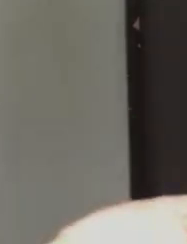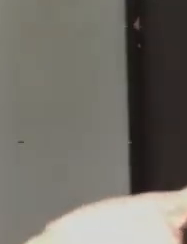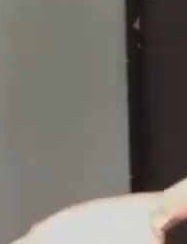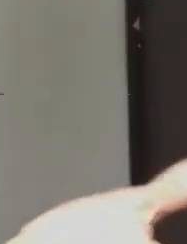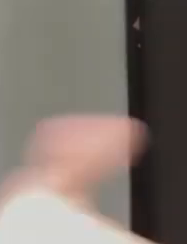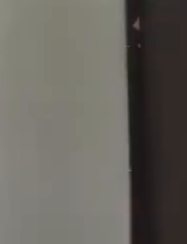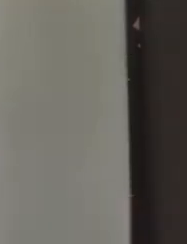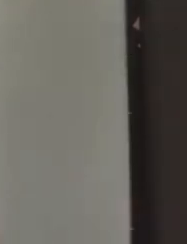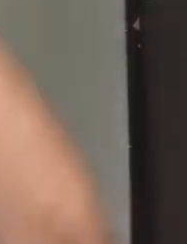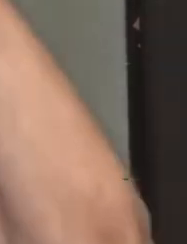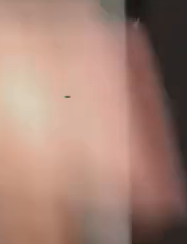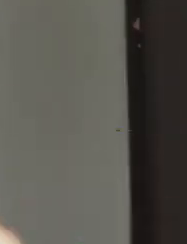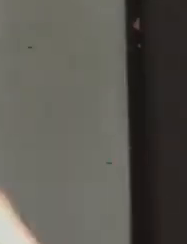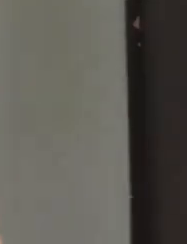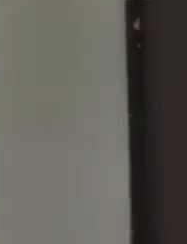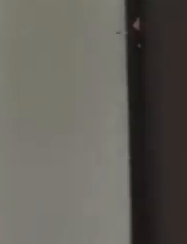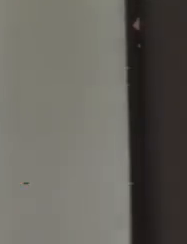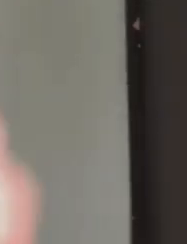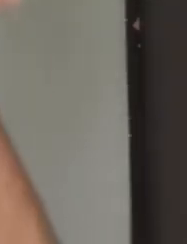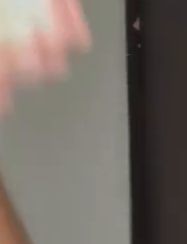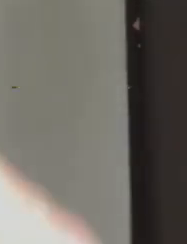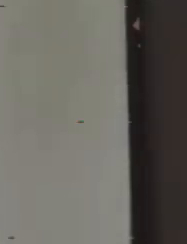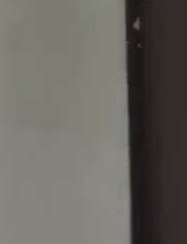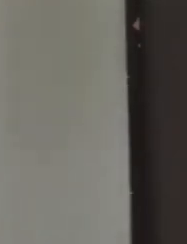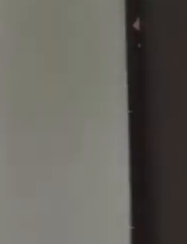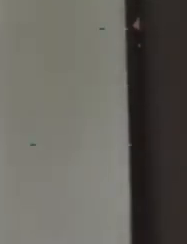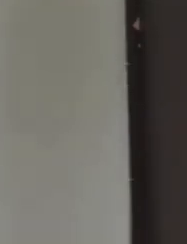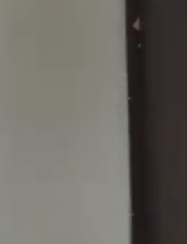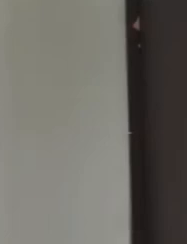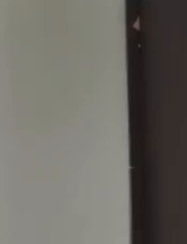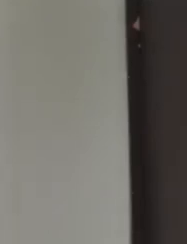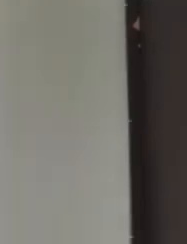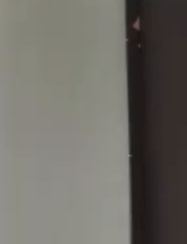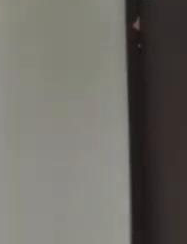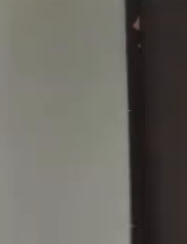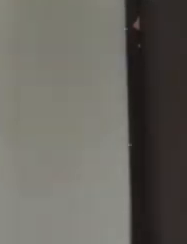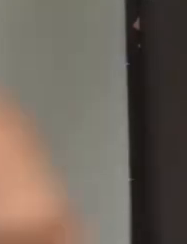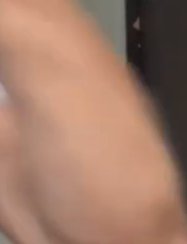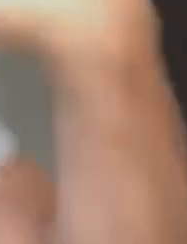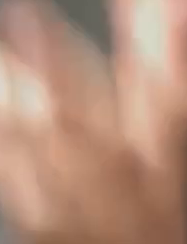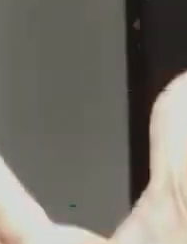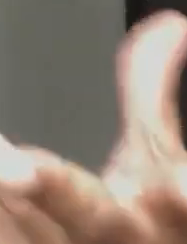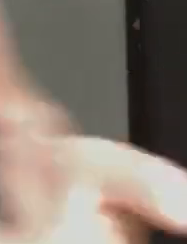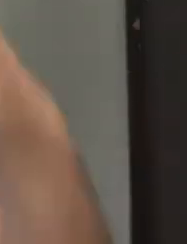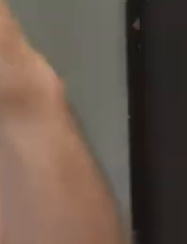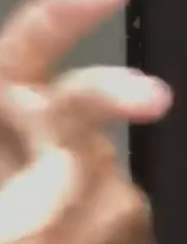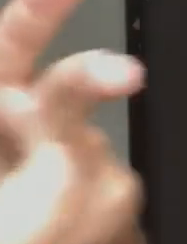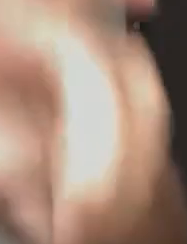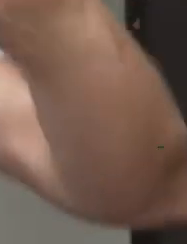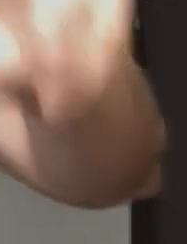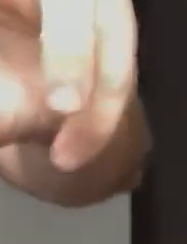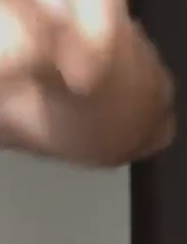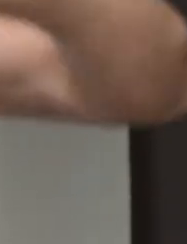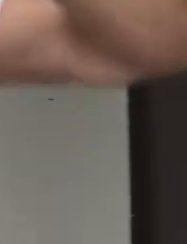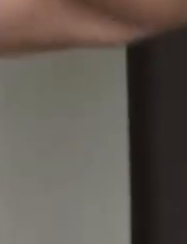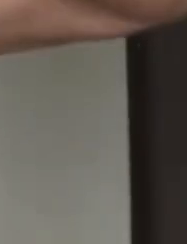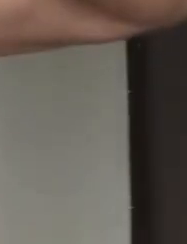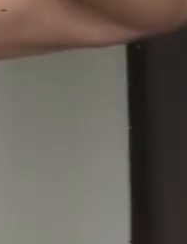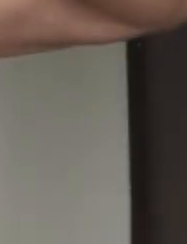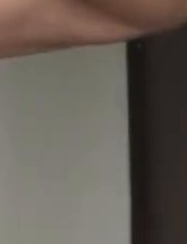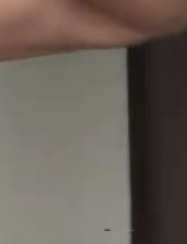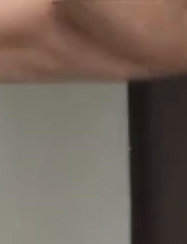isso é liberdade de expressão, porque ele é uma pessoa repugnante, desprezível e nojenta, e dá pra provar. É uma